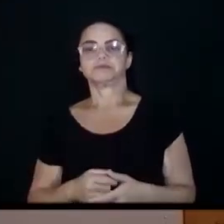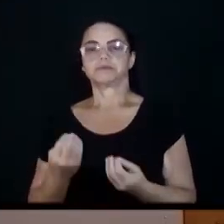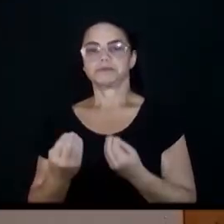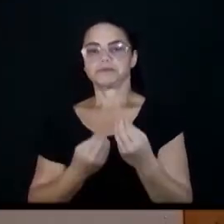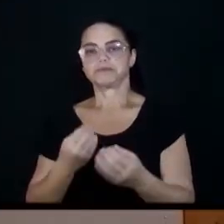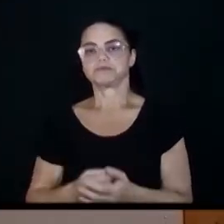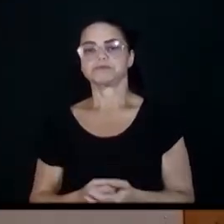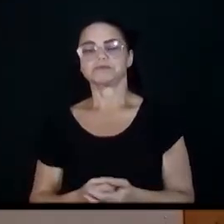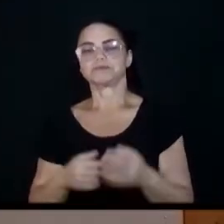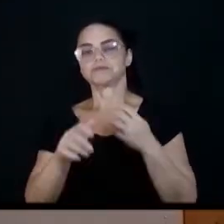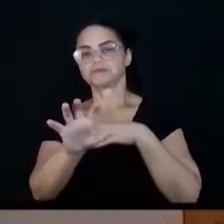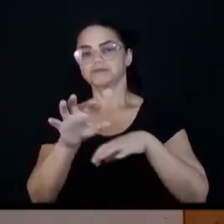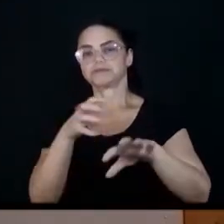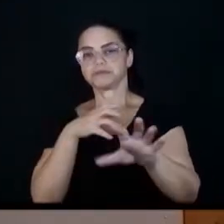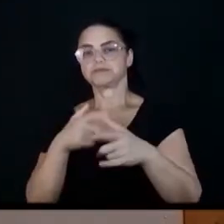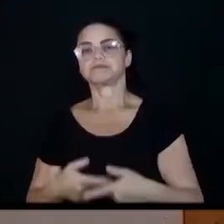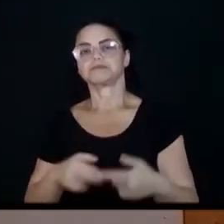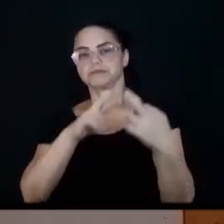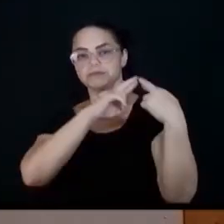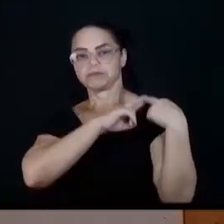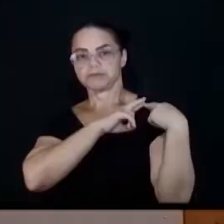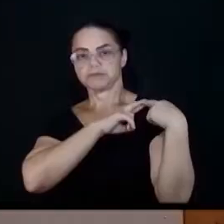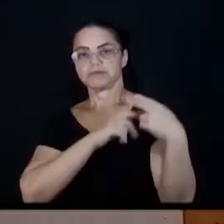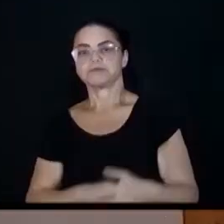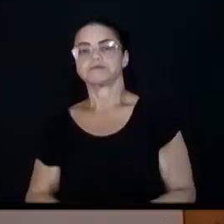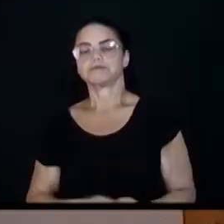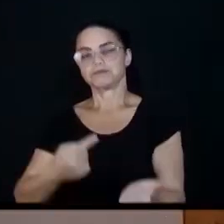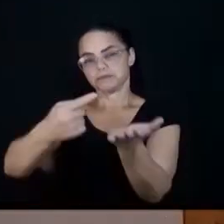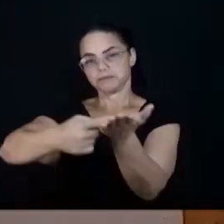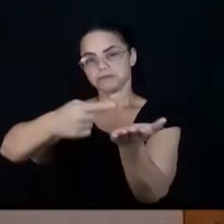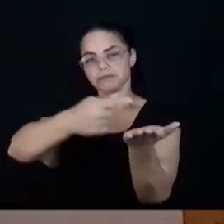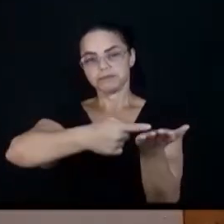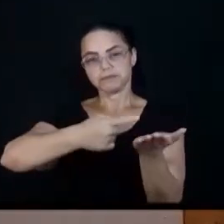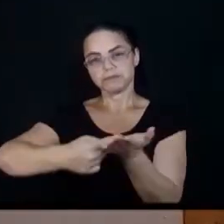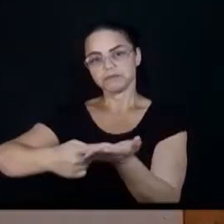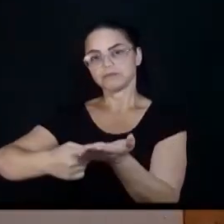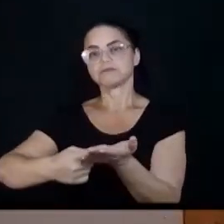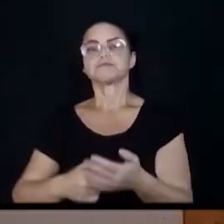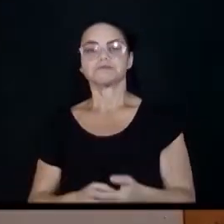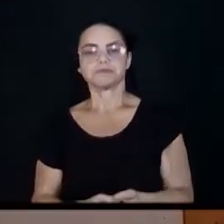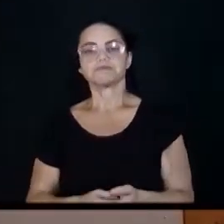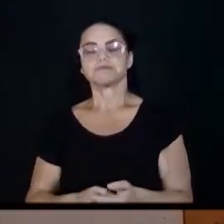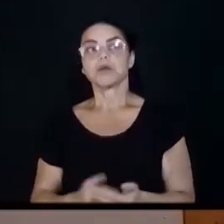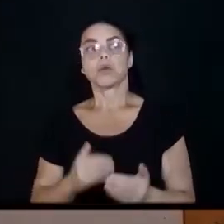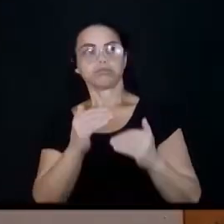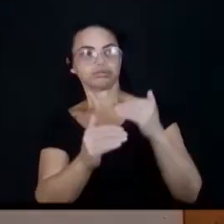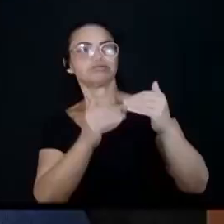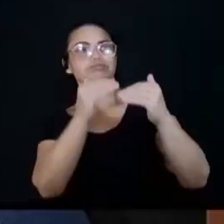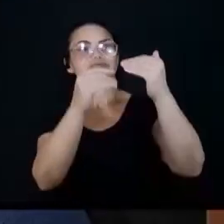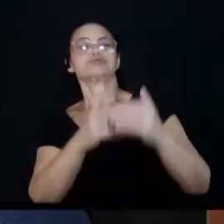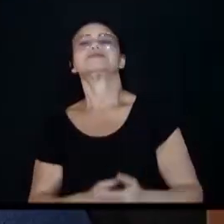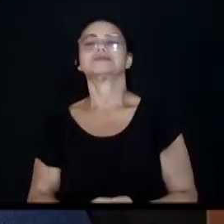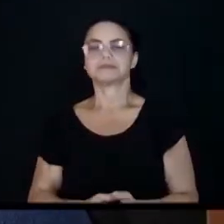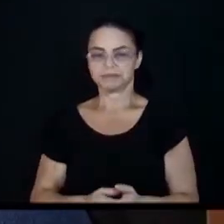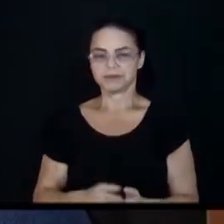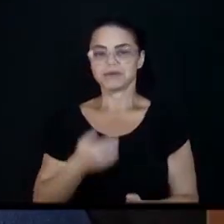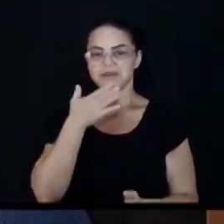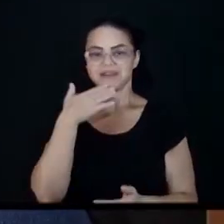empatia, uma responsabilidade de compromisso com o outro, provavelmente as coisas tenderiam a melhorar,